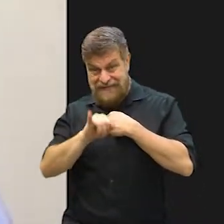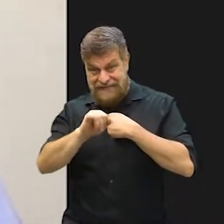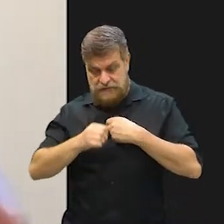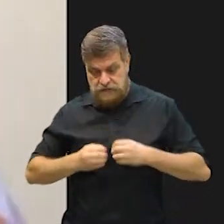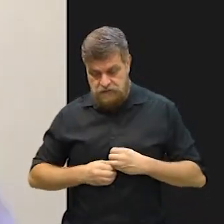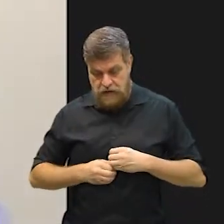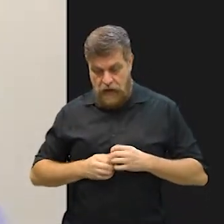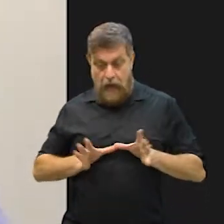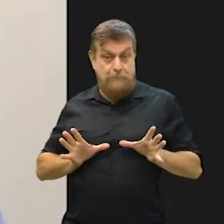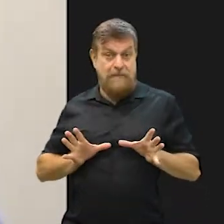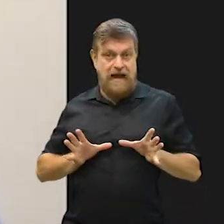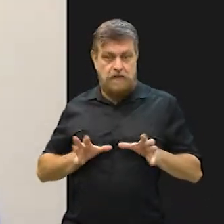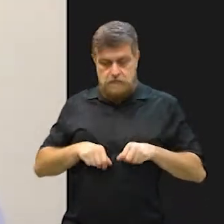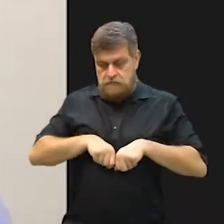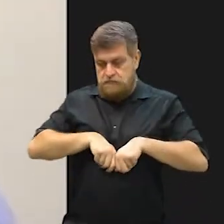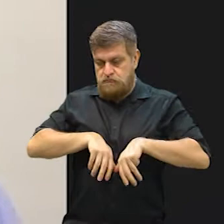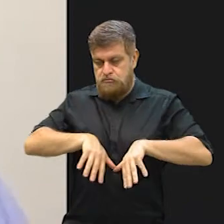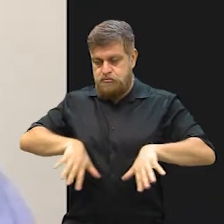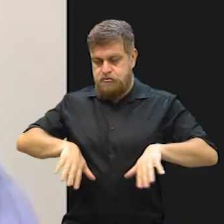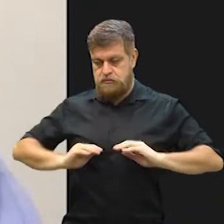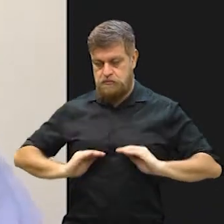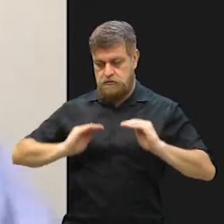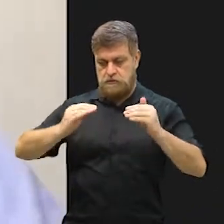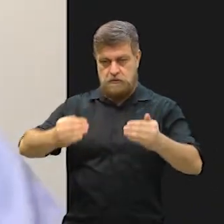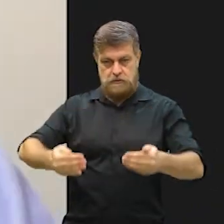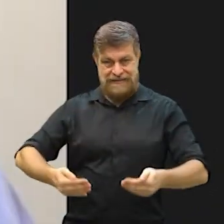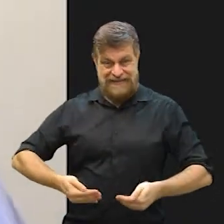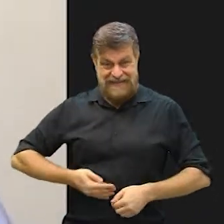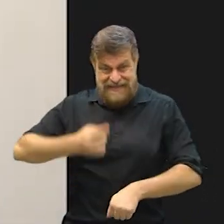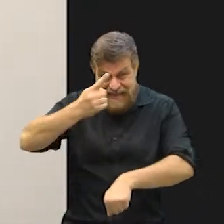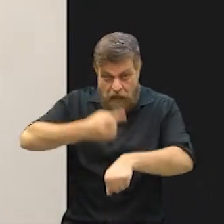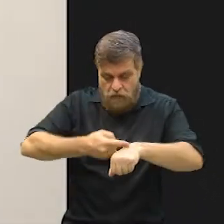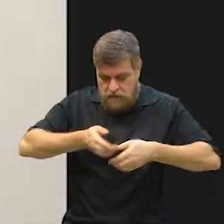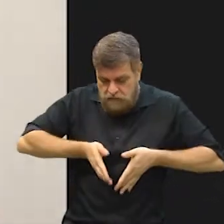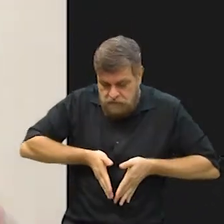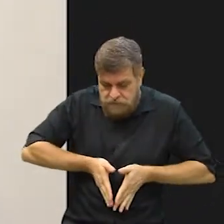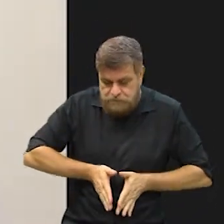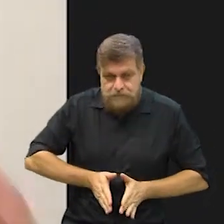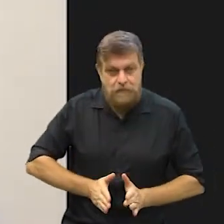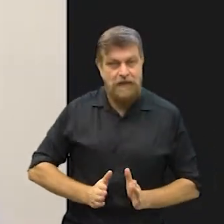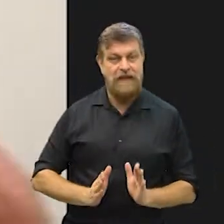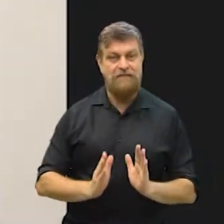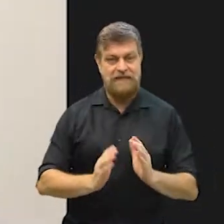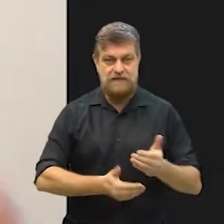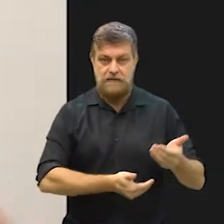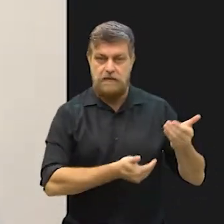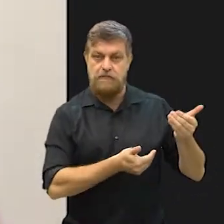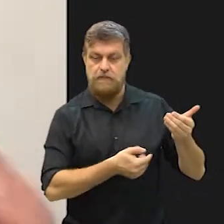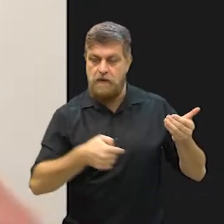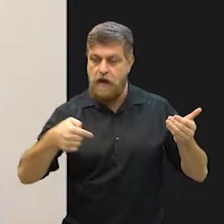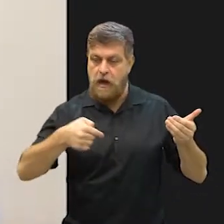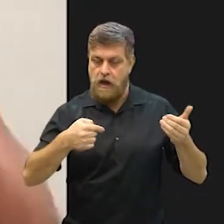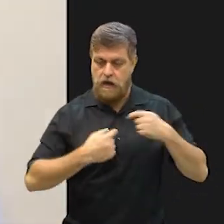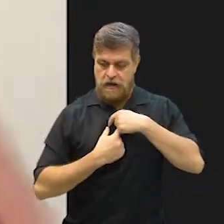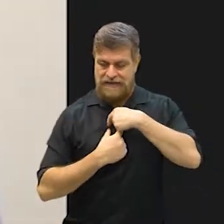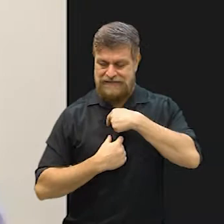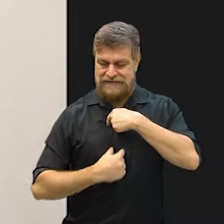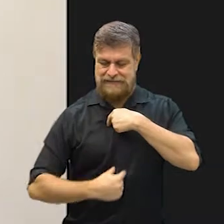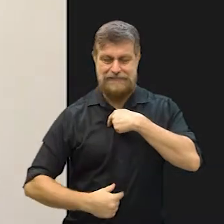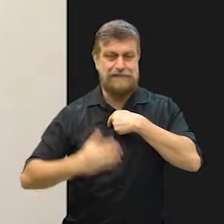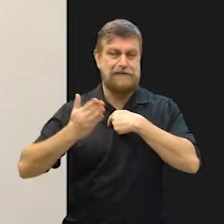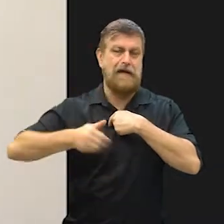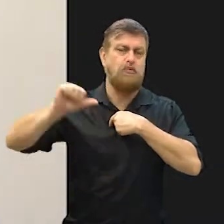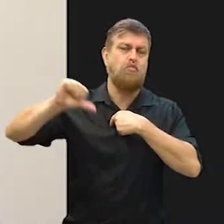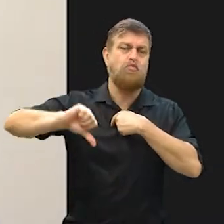bebezinho aberta durante a gestação, quando ele nascer, essa lesão da coluna já vai estar muito